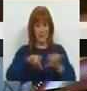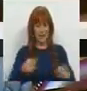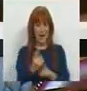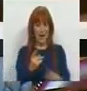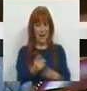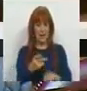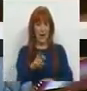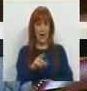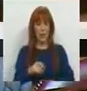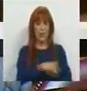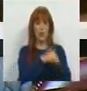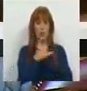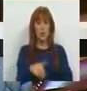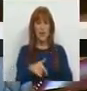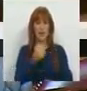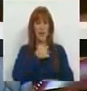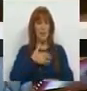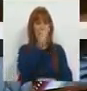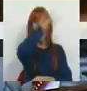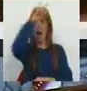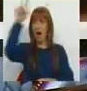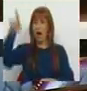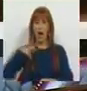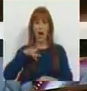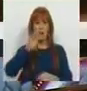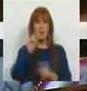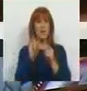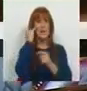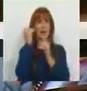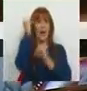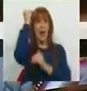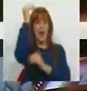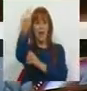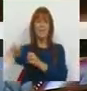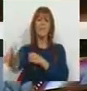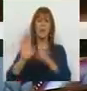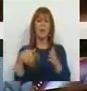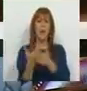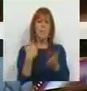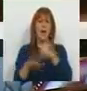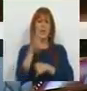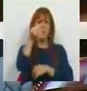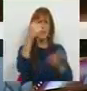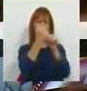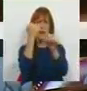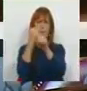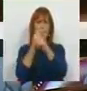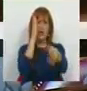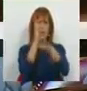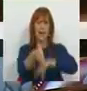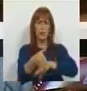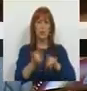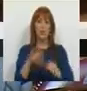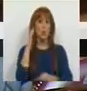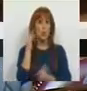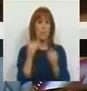tem cerca de 200 de empresas espalhadas por toda a região transmontana, que geram mais de 1000 postos de trabalho diretos